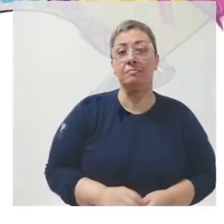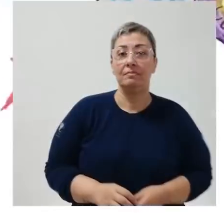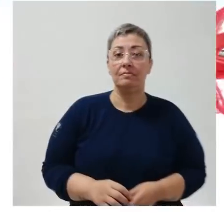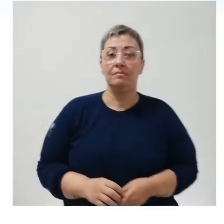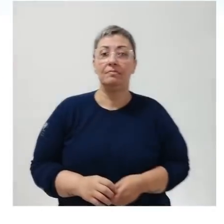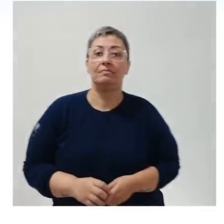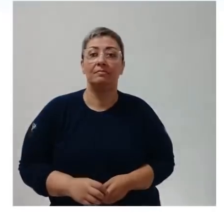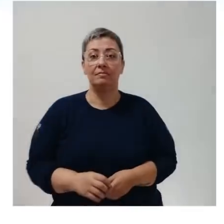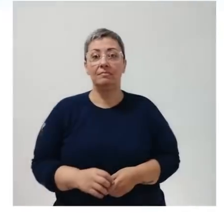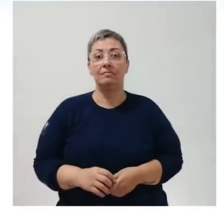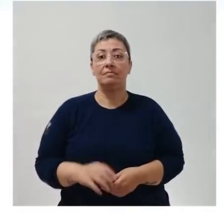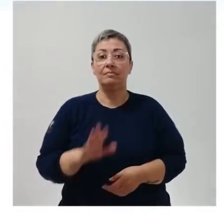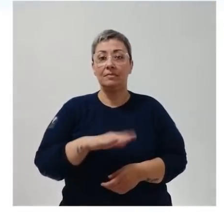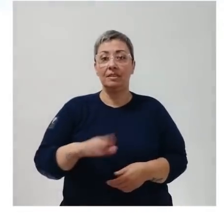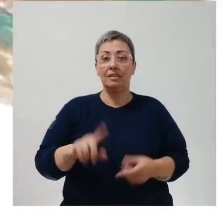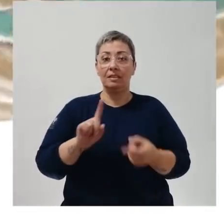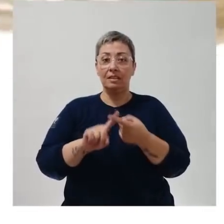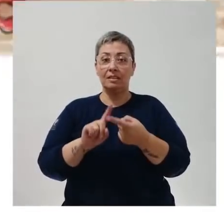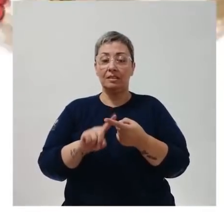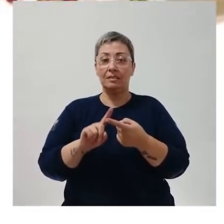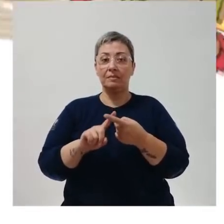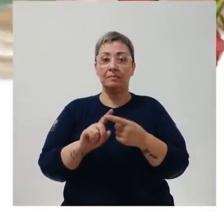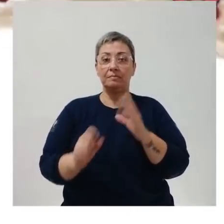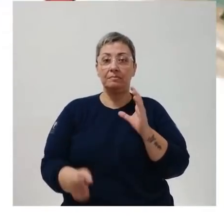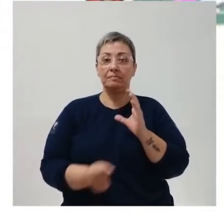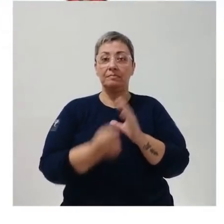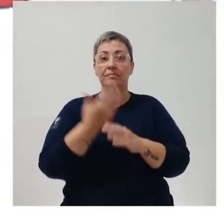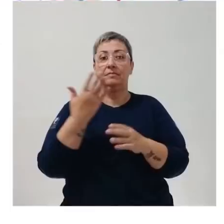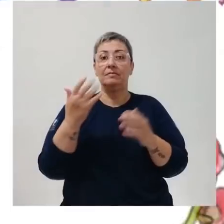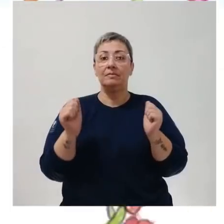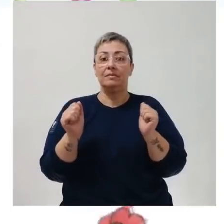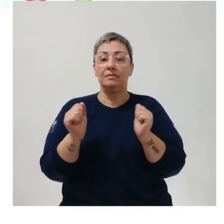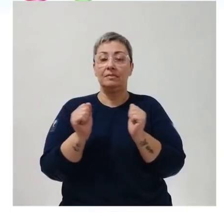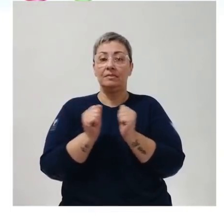De criança para criança!